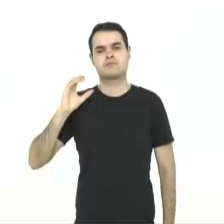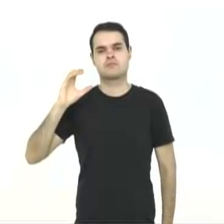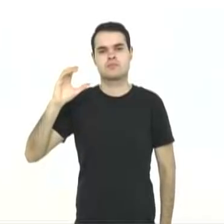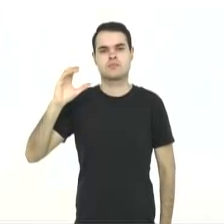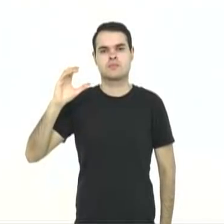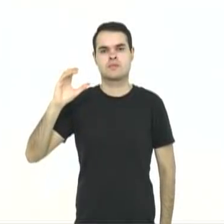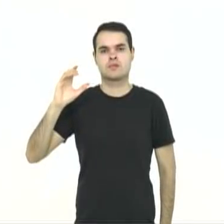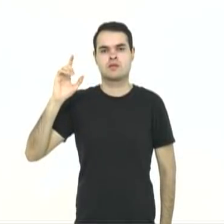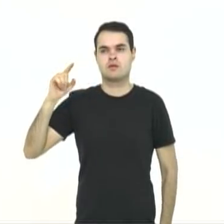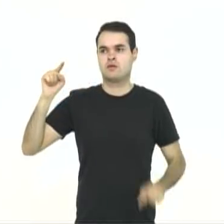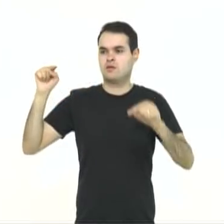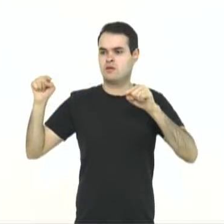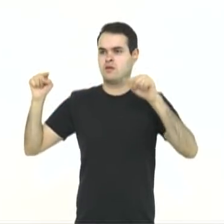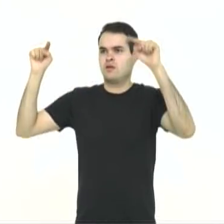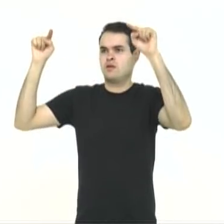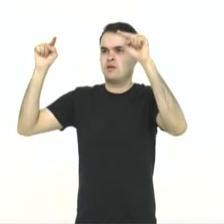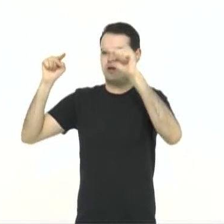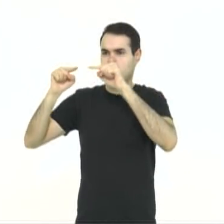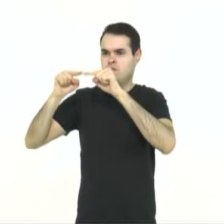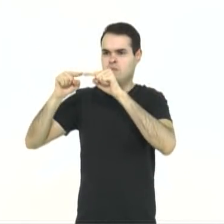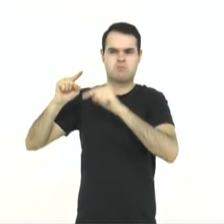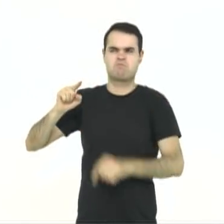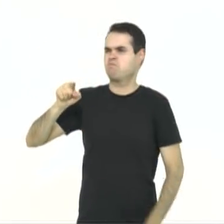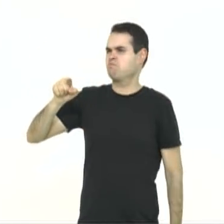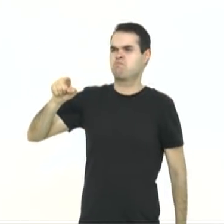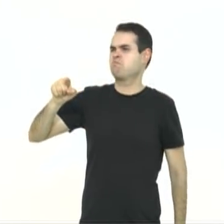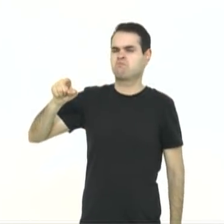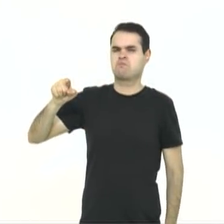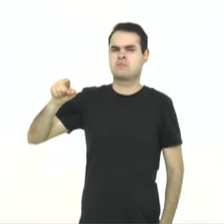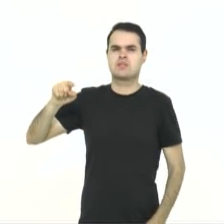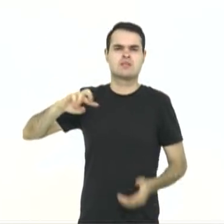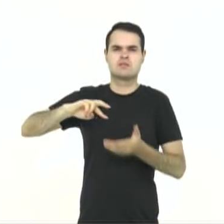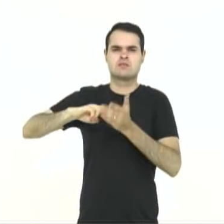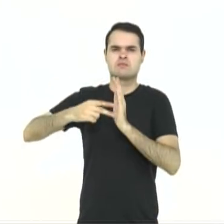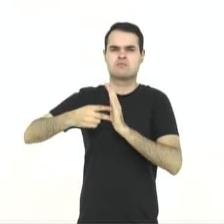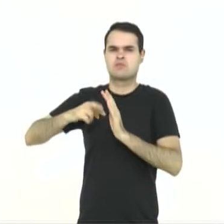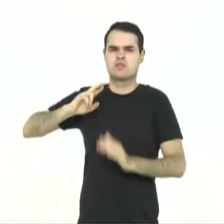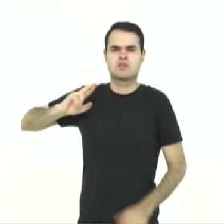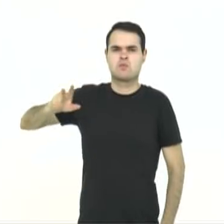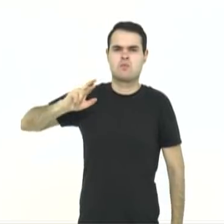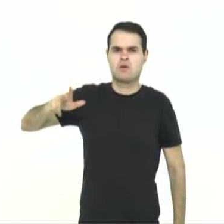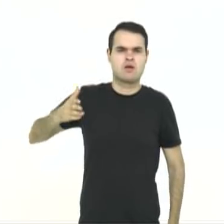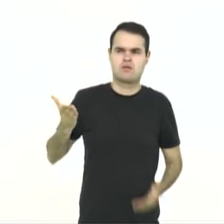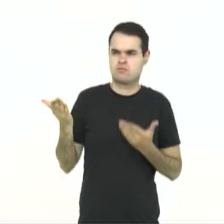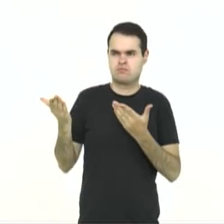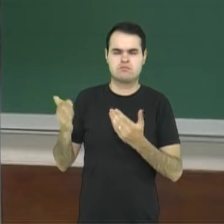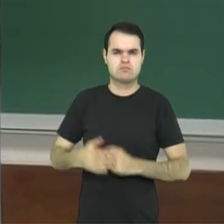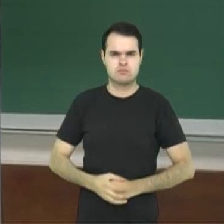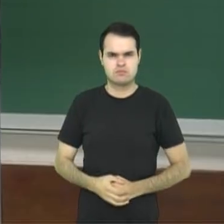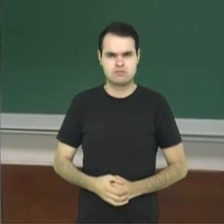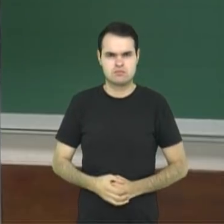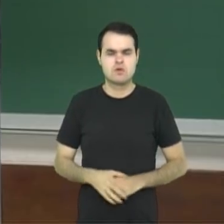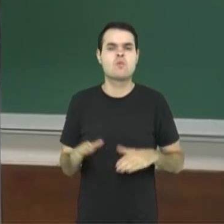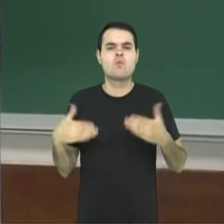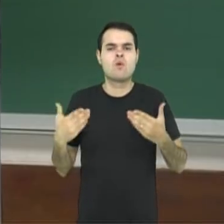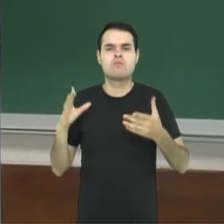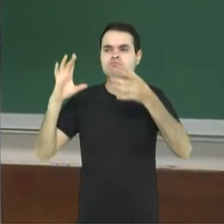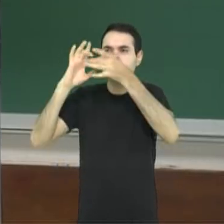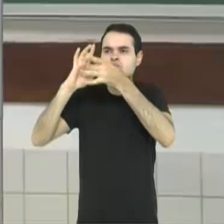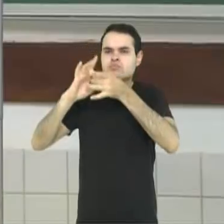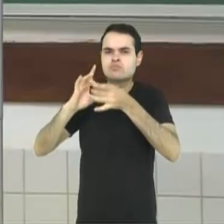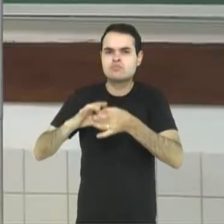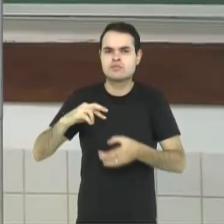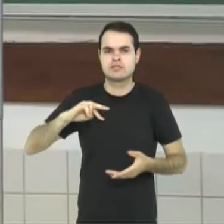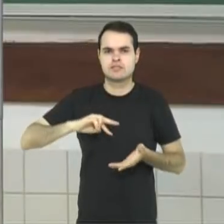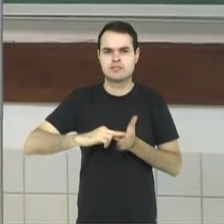a letra M, não representa essa possibilidade de recuperação. Então, qual dessas alternativas faz mais sentido